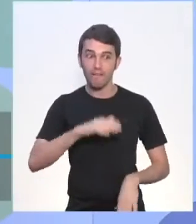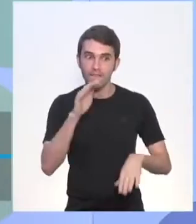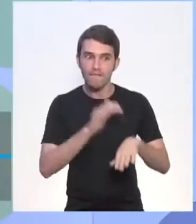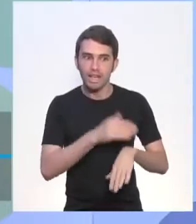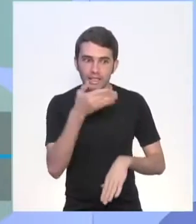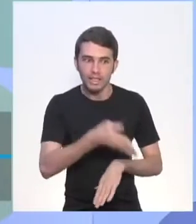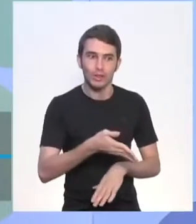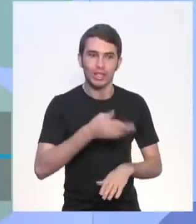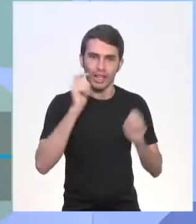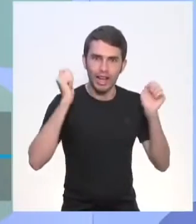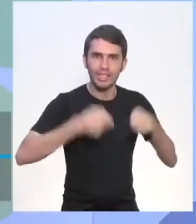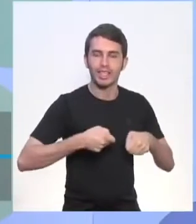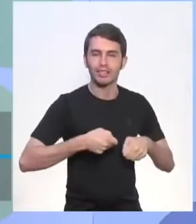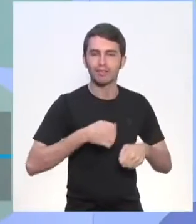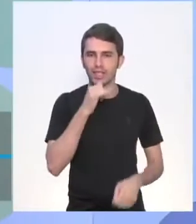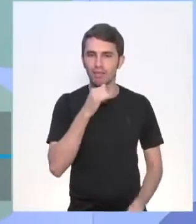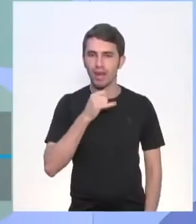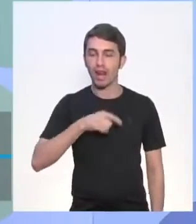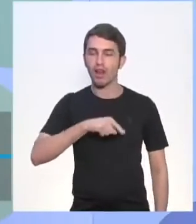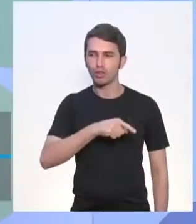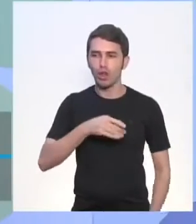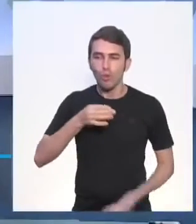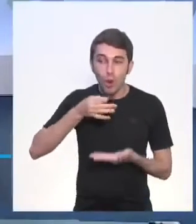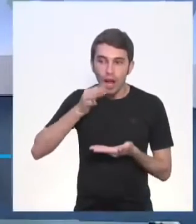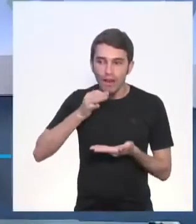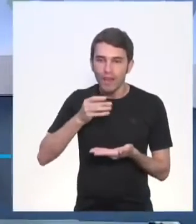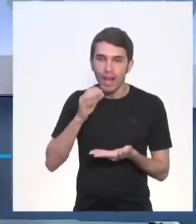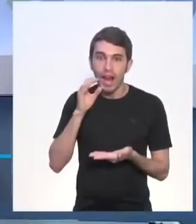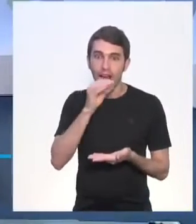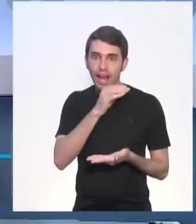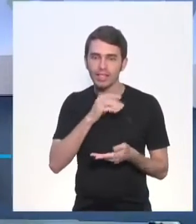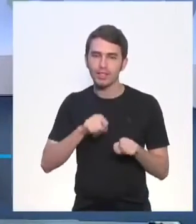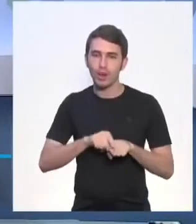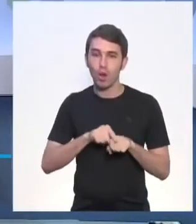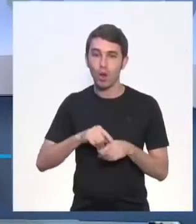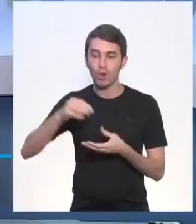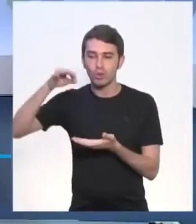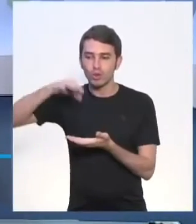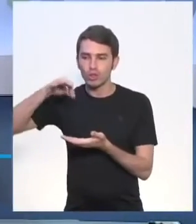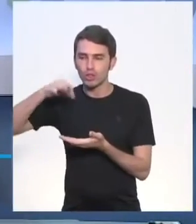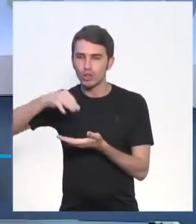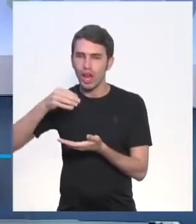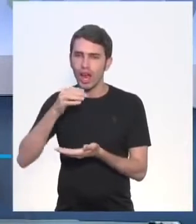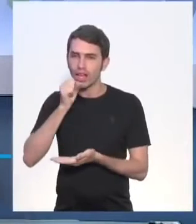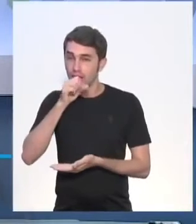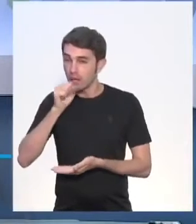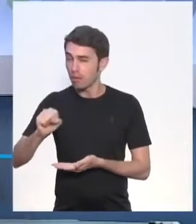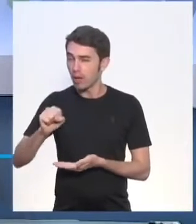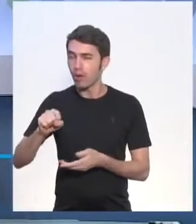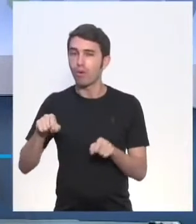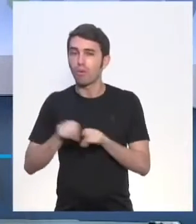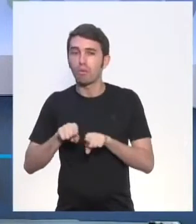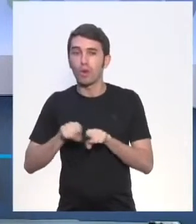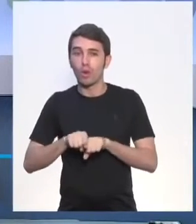por exemplo, toma um café quente, Sim. que resolve, né? Chá de limão. Toma um chá de limão, né? Faz